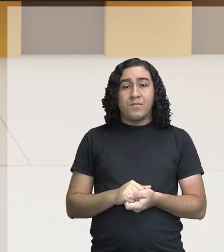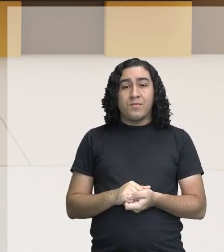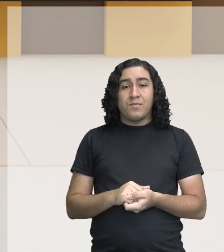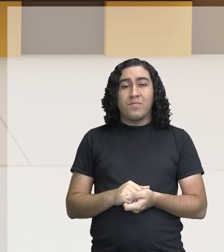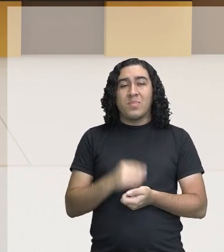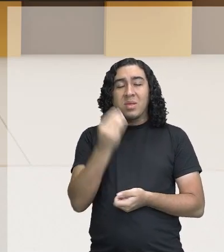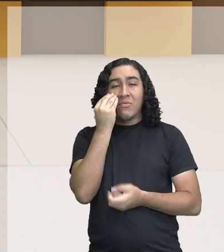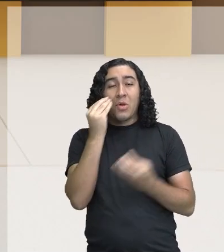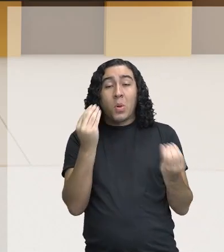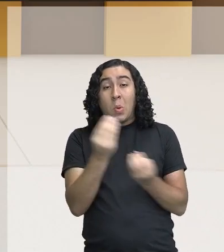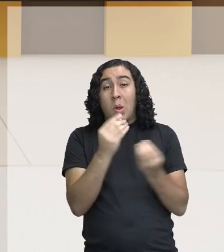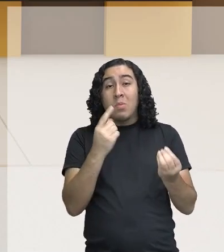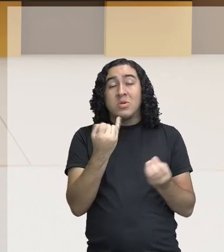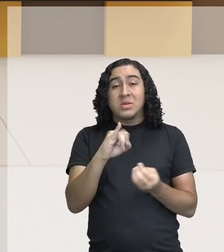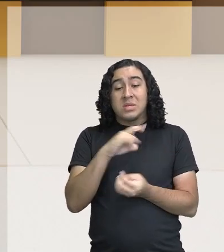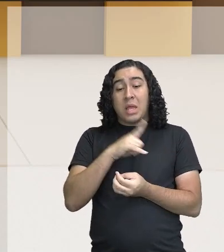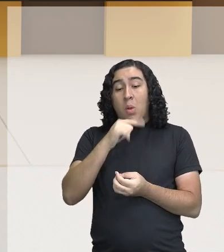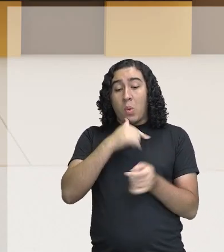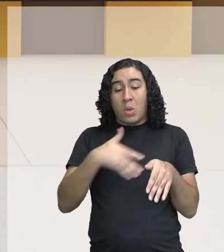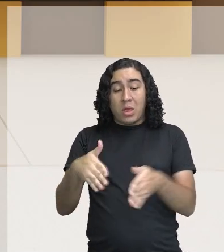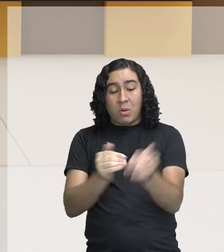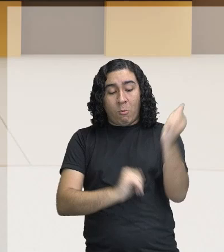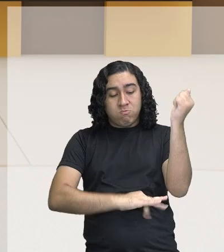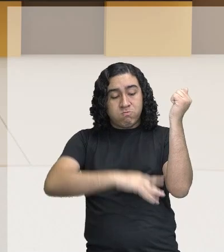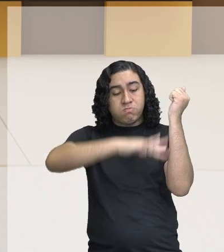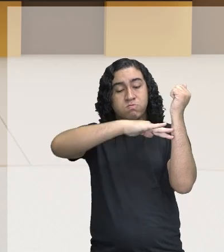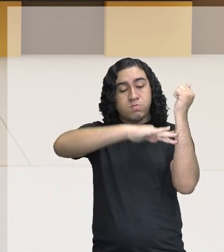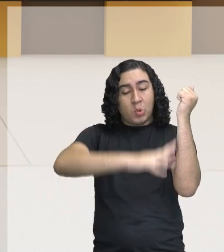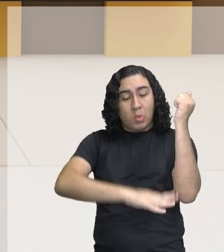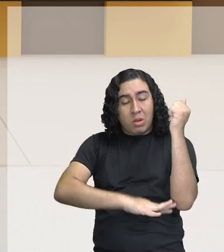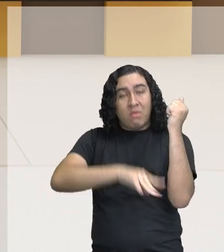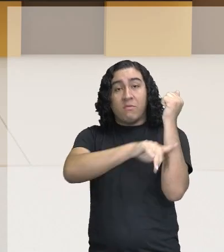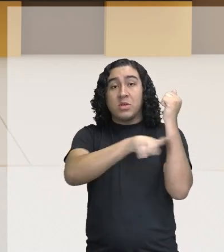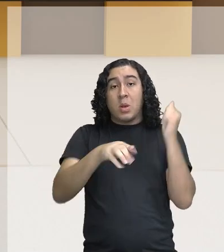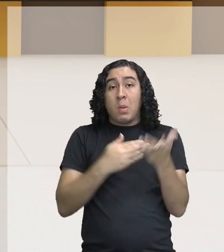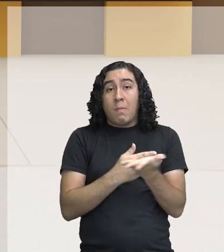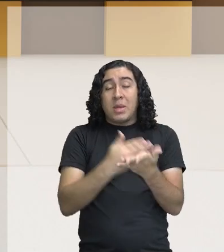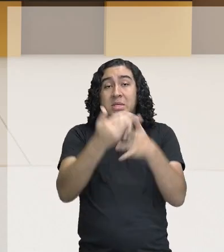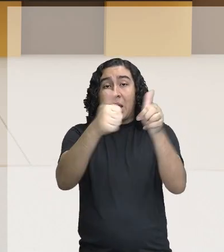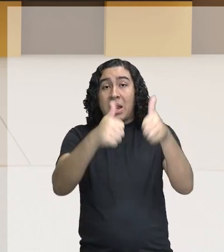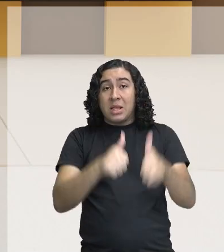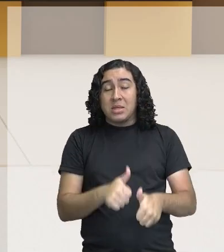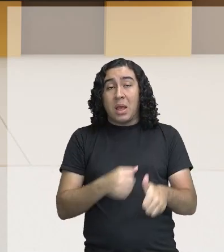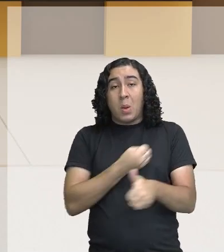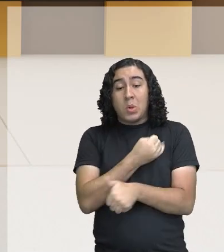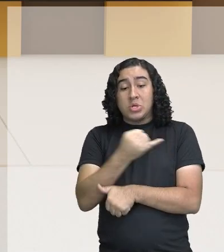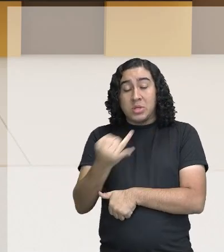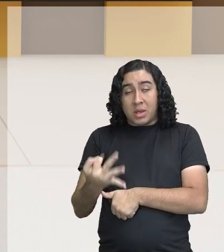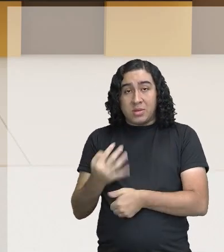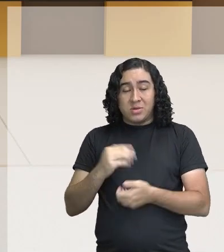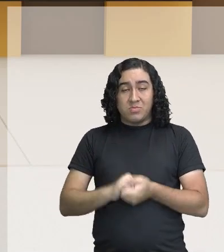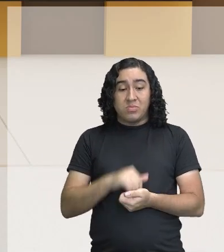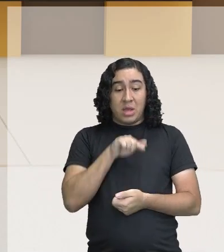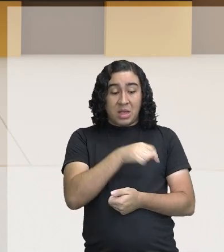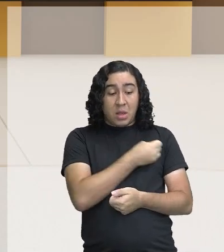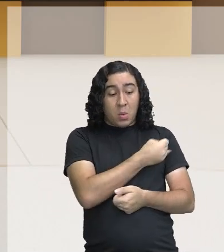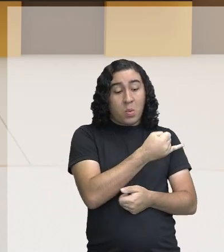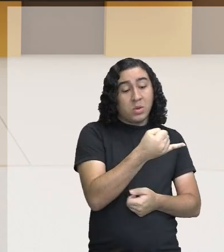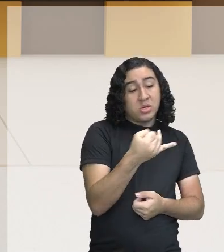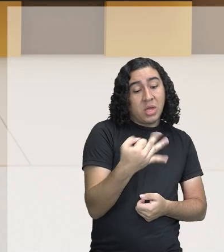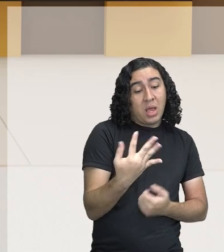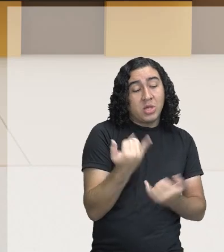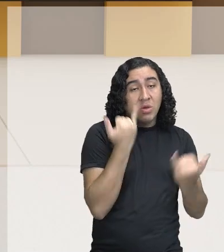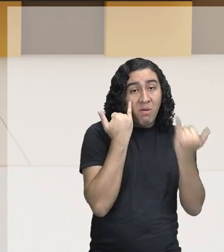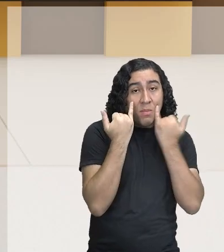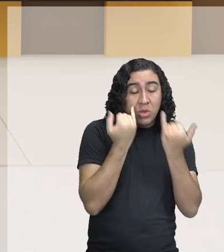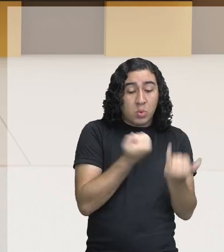grandes cheias no clima, você se faz estudos e analisa aí as frequências. Então, dessas frequências vão gerar